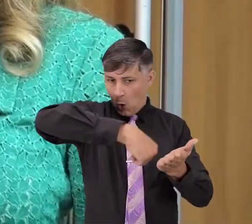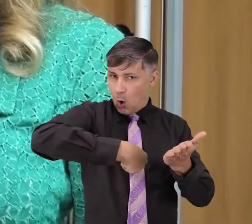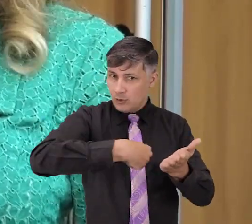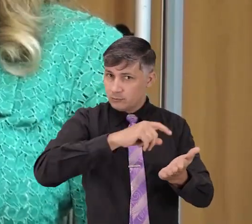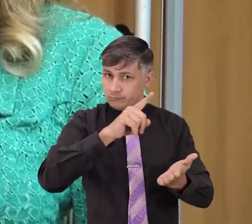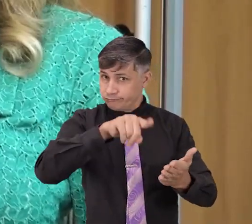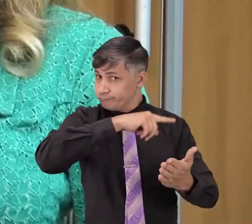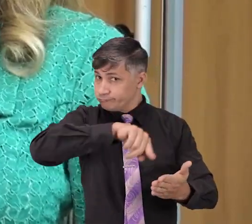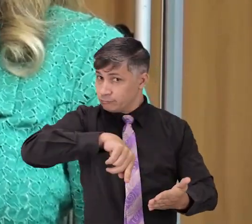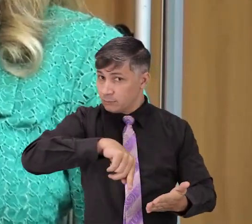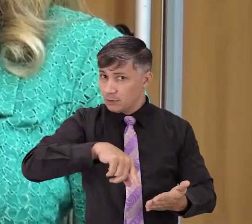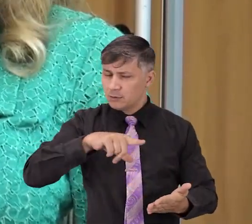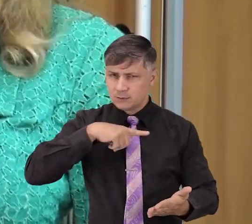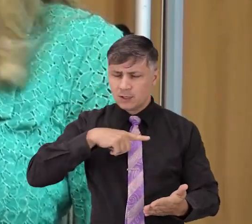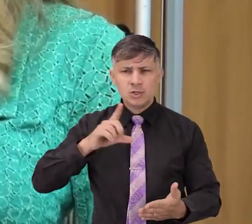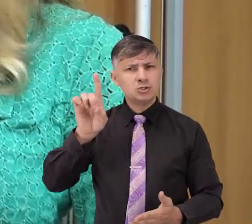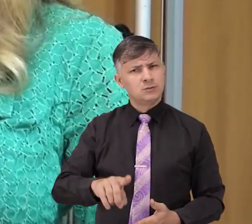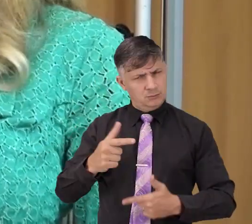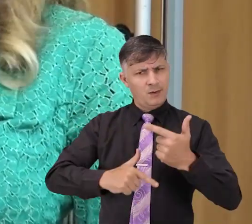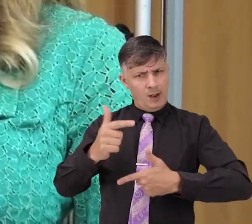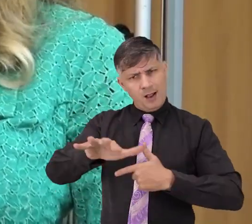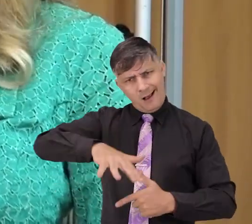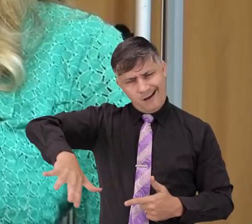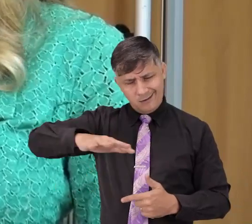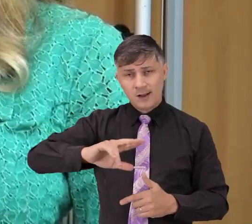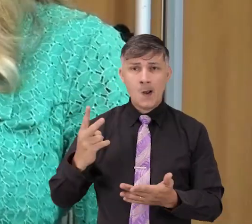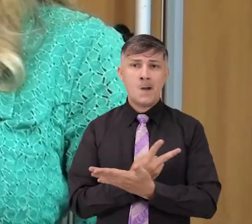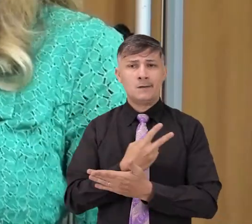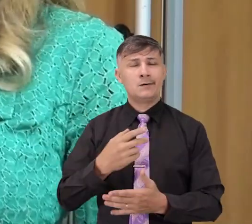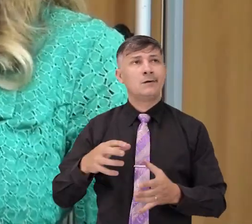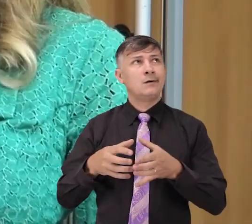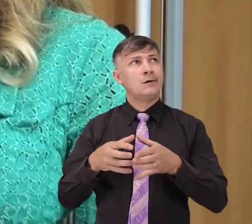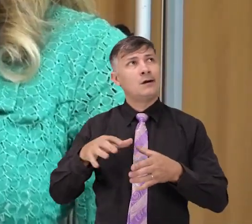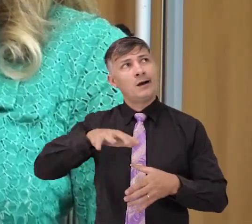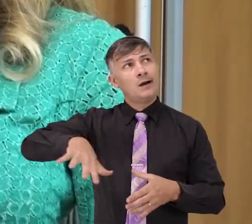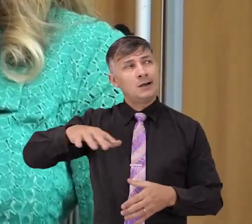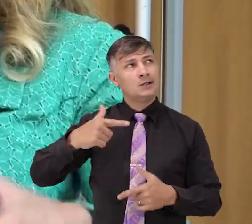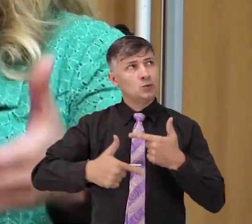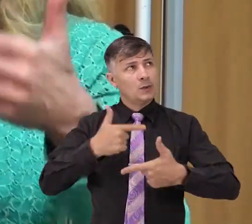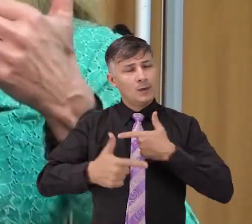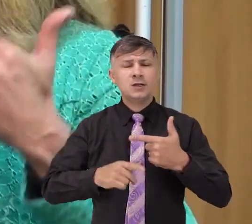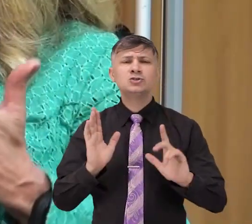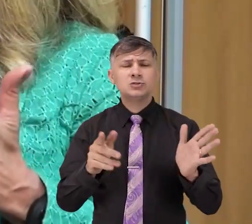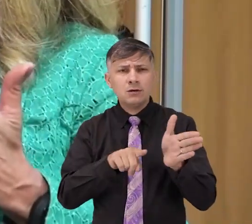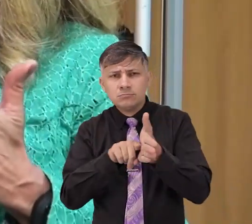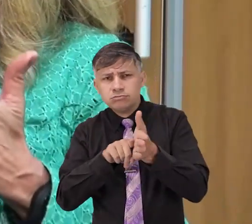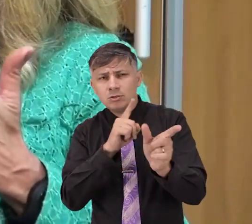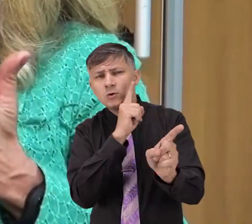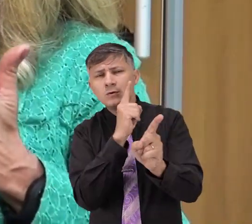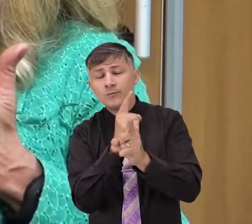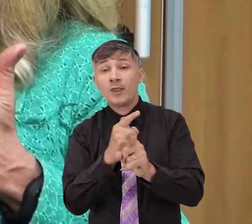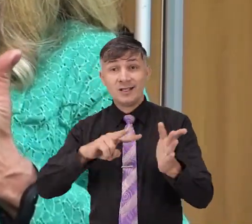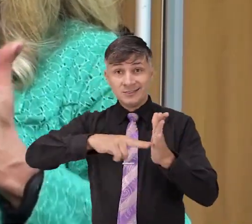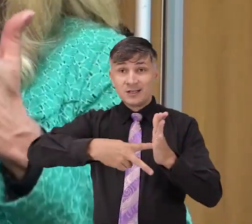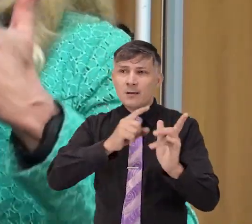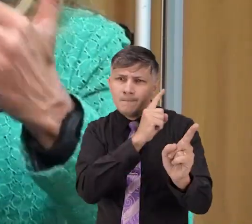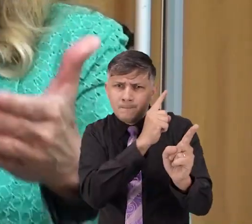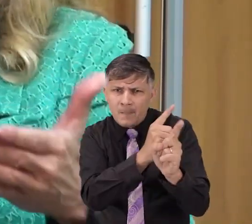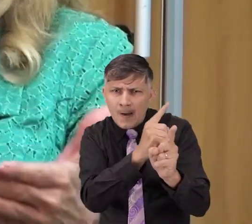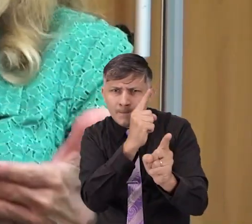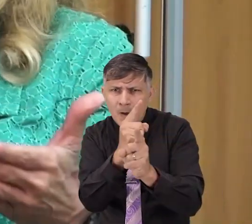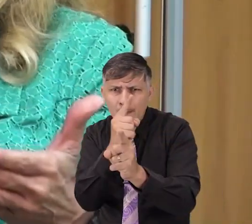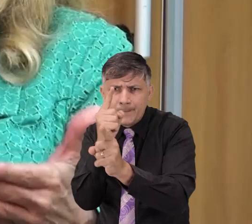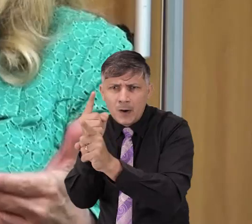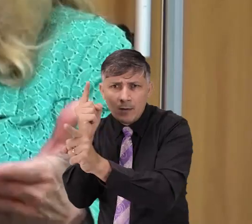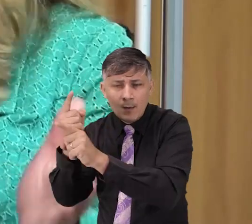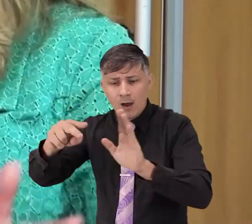trabalho, no direito de trabalho, nessas situações trabalhistas, você identifica, o sindicato identifica uma série,